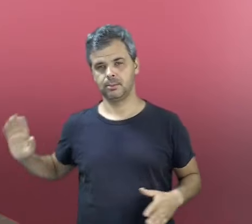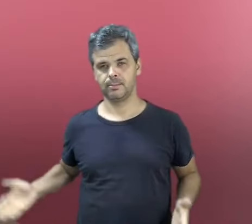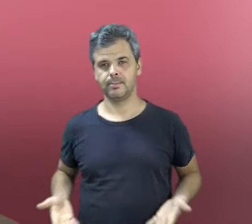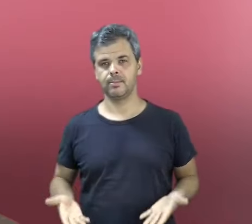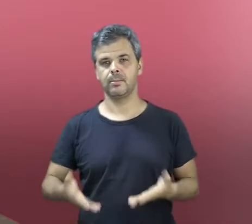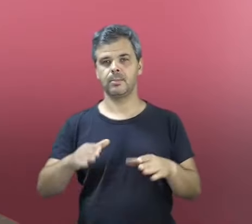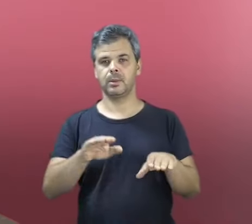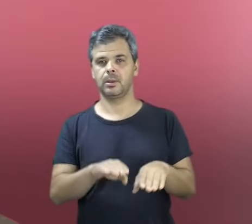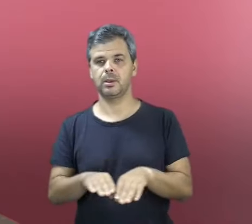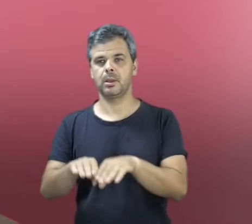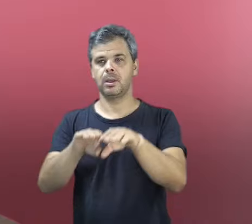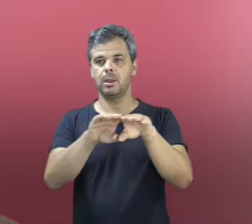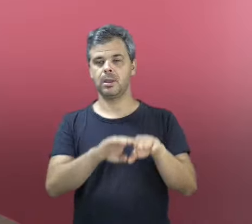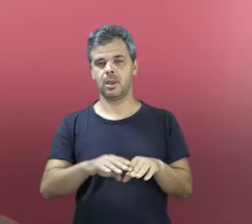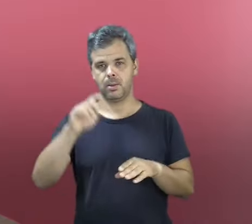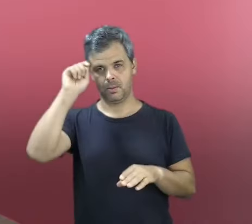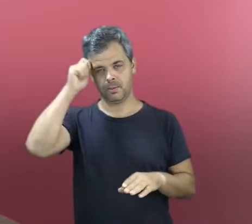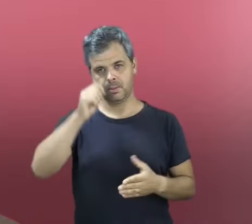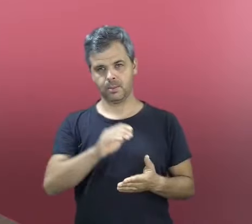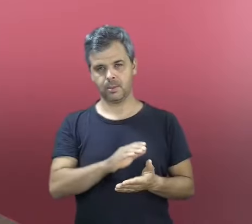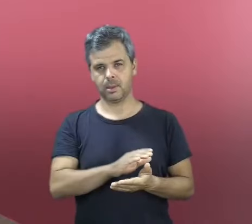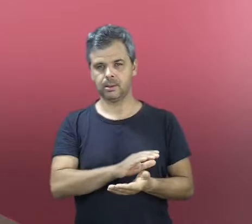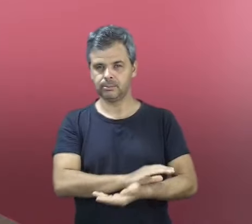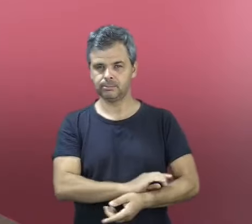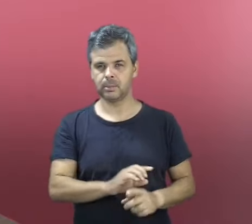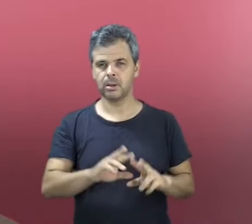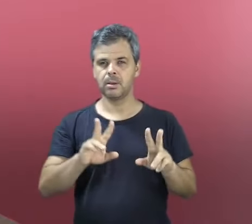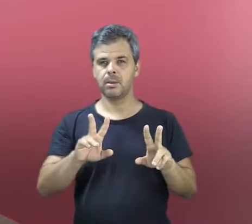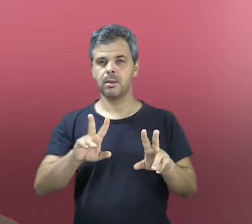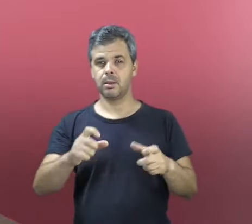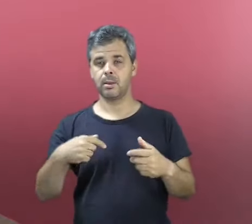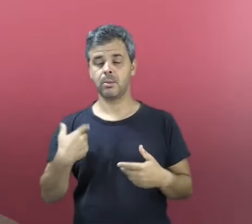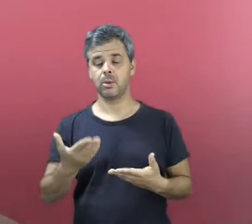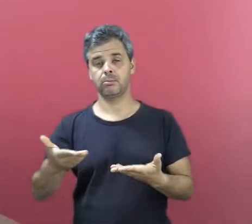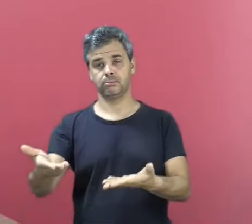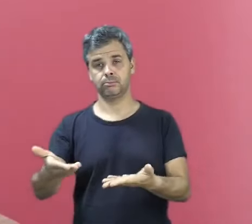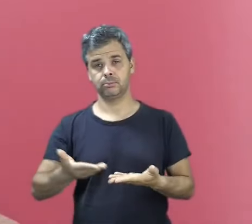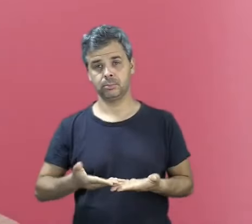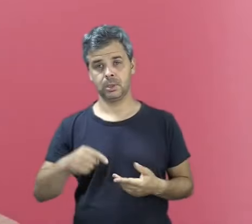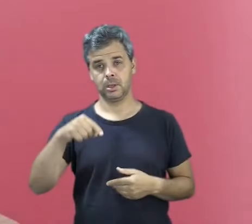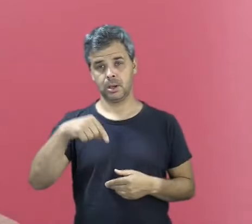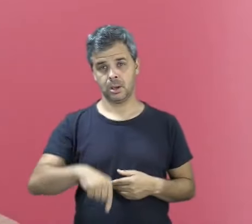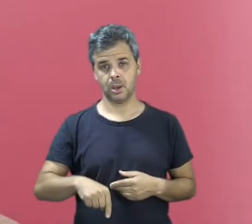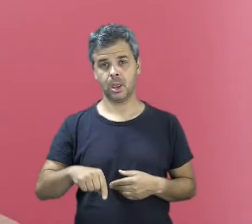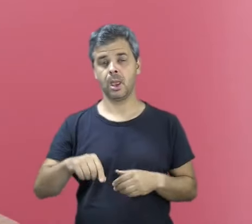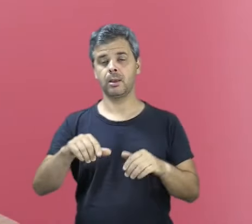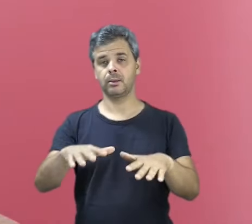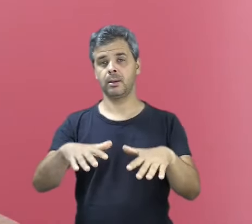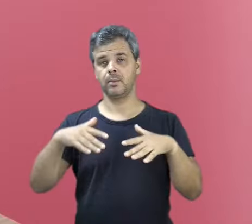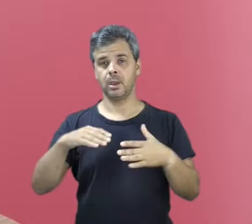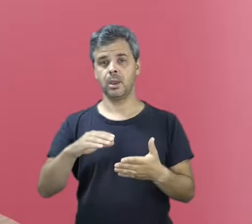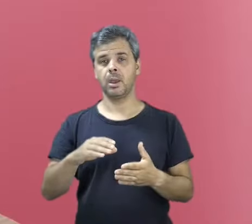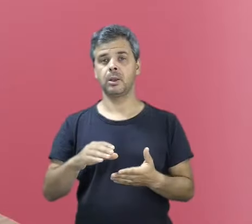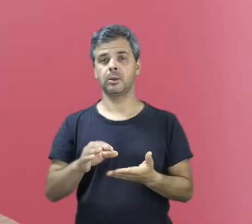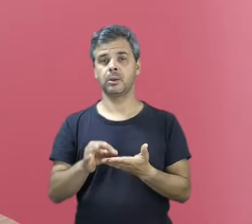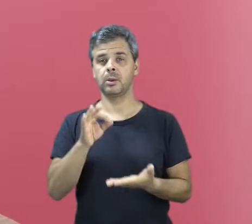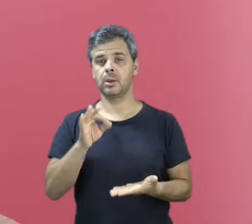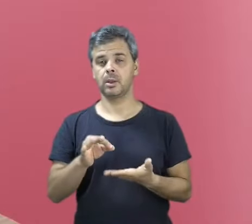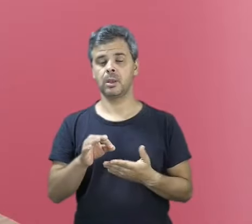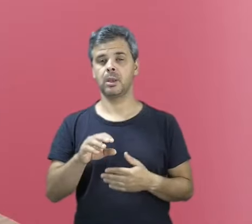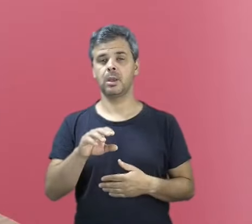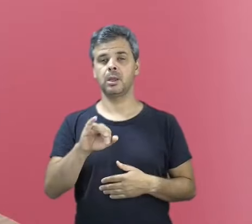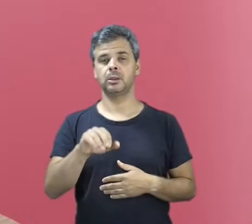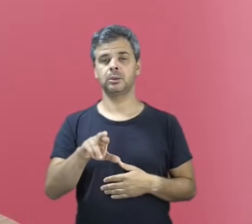promoção da igualdade racial. Para falar sobre esse assunto, nós recebemos aqui no estúdio do Café PT a